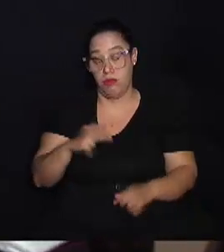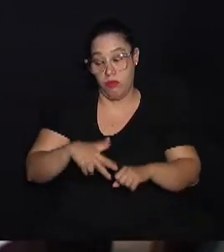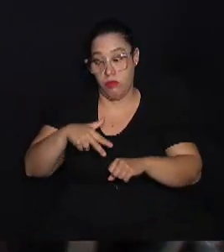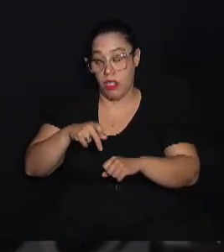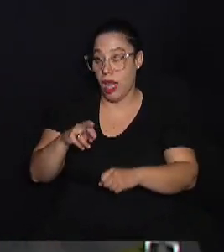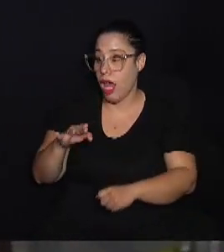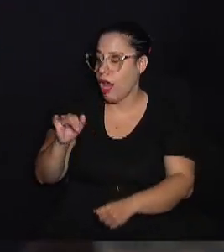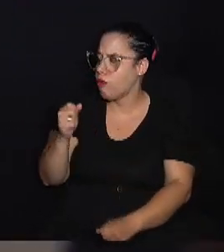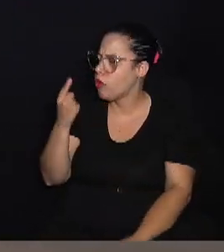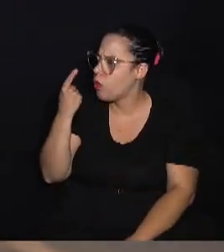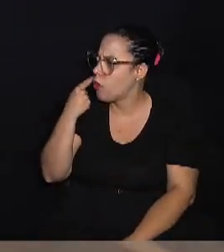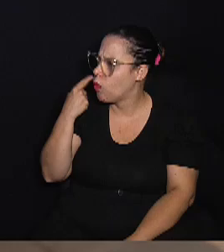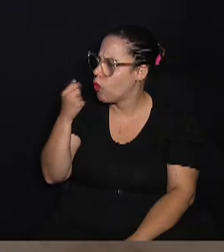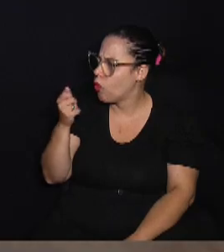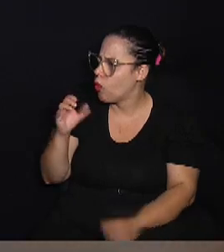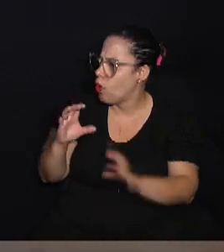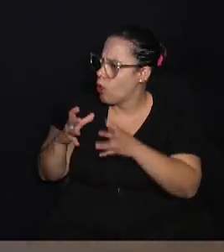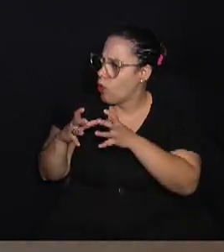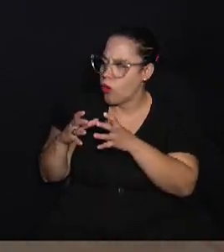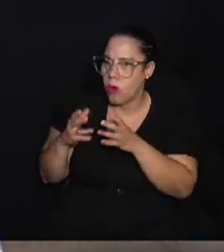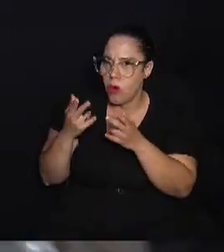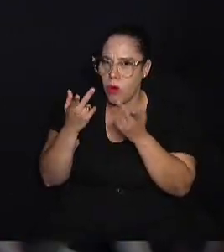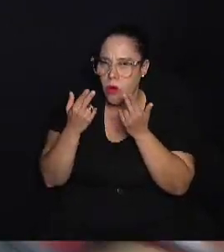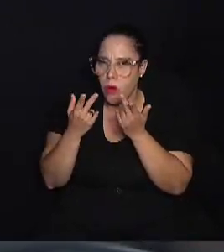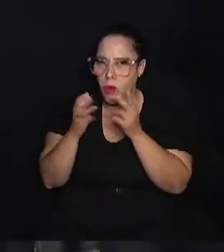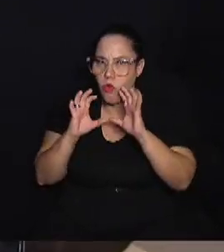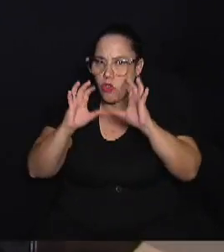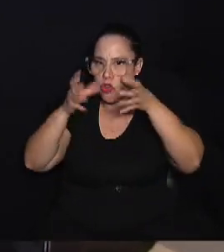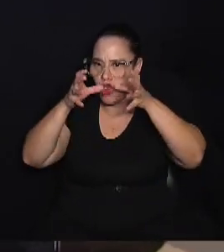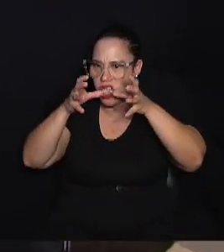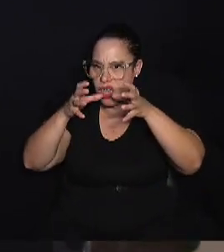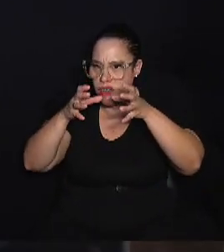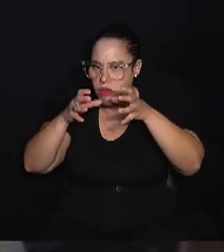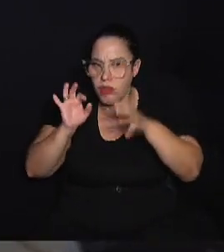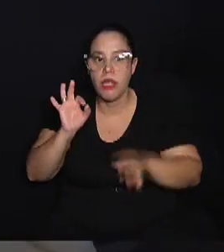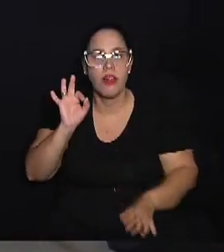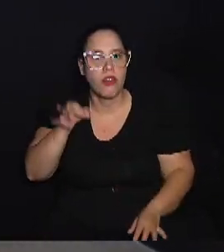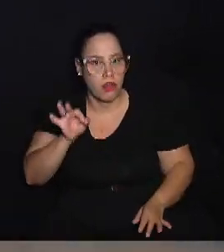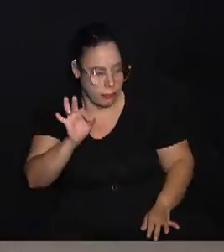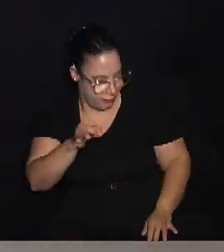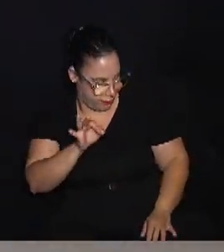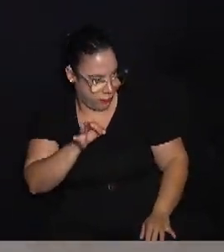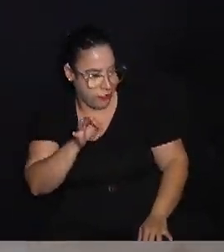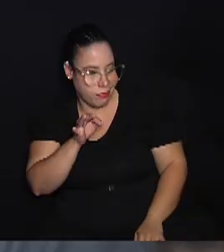tava vendo, a bola ela é parecida com uma bola de vôlei, é isso? Exatamente.